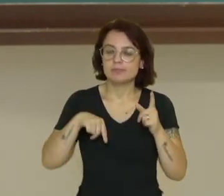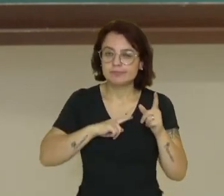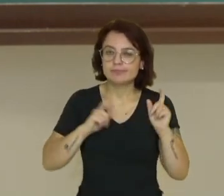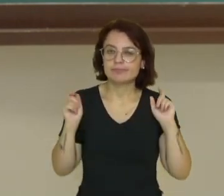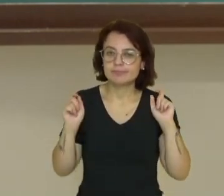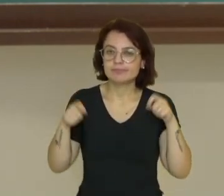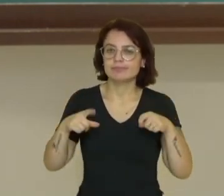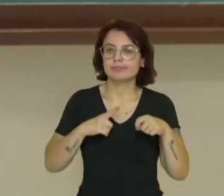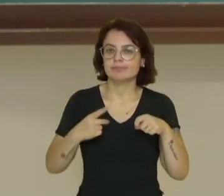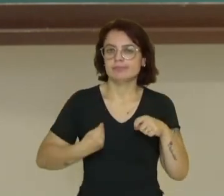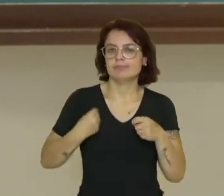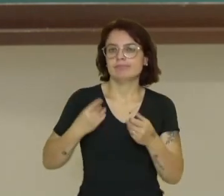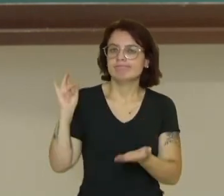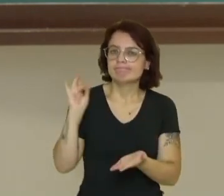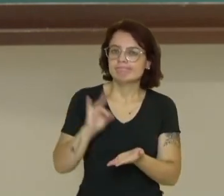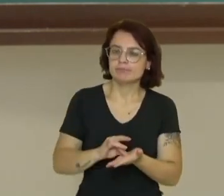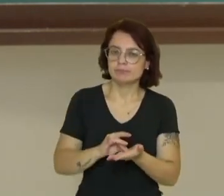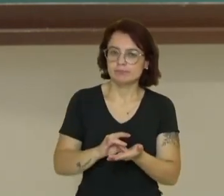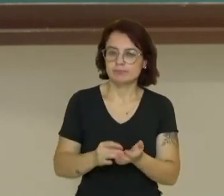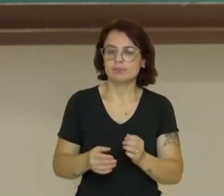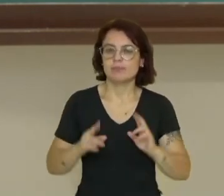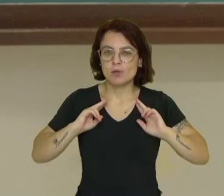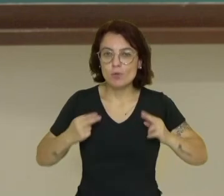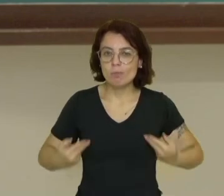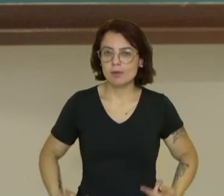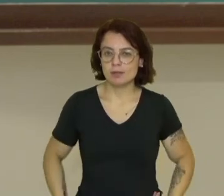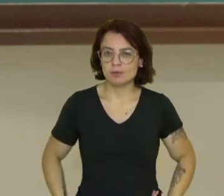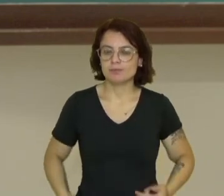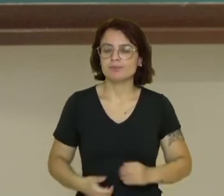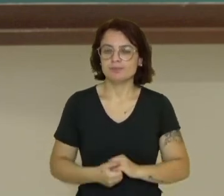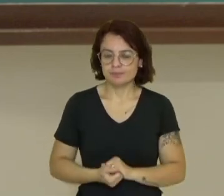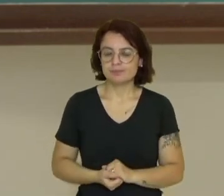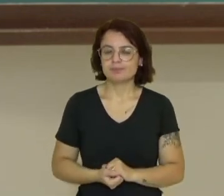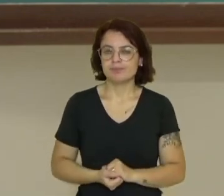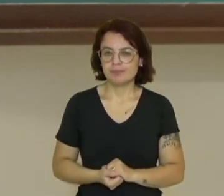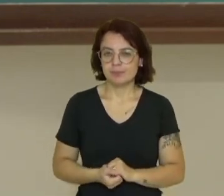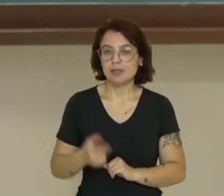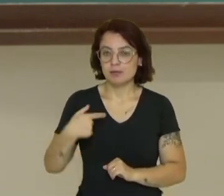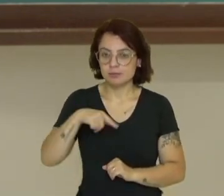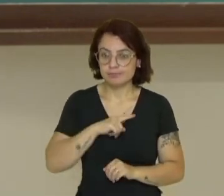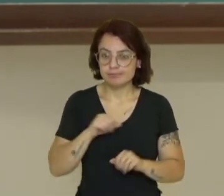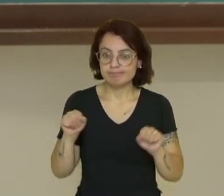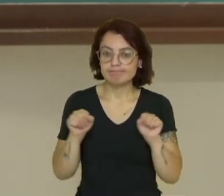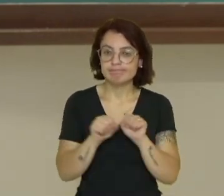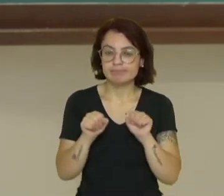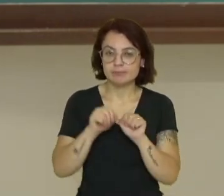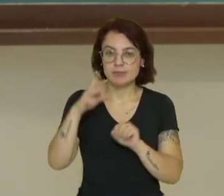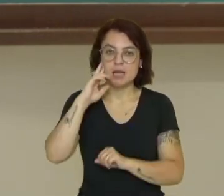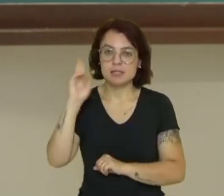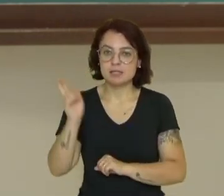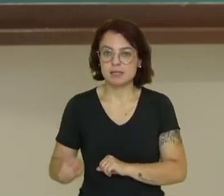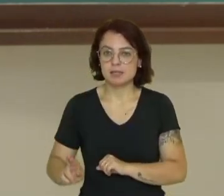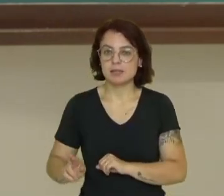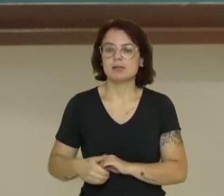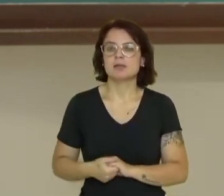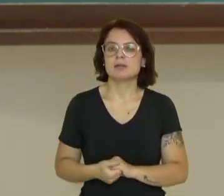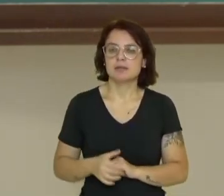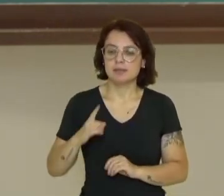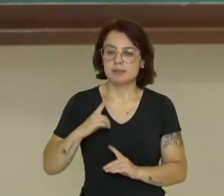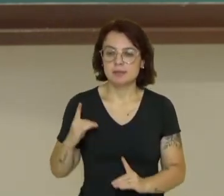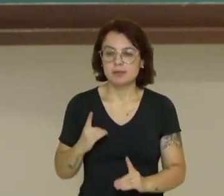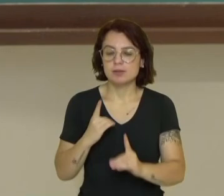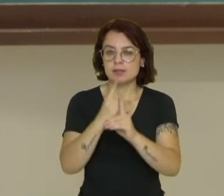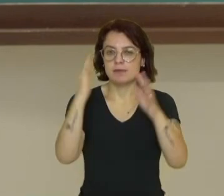eles se realizam enquanto humanos, né? Só assim que eles podem exercer a racionalidade, encontrar